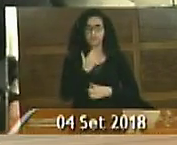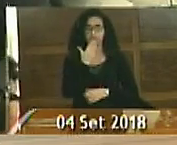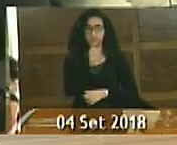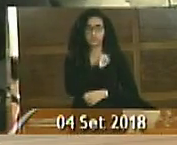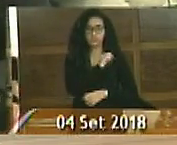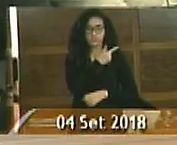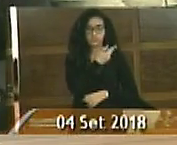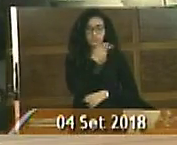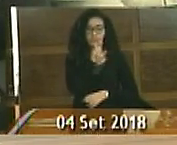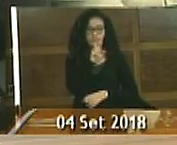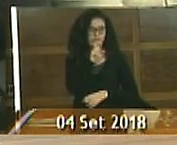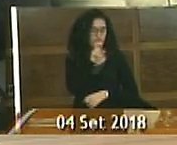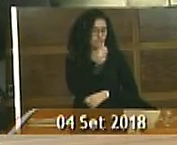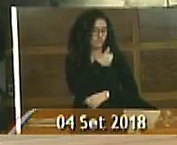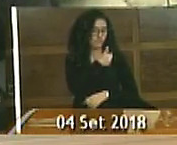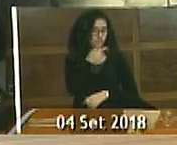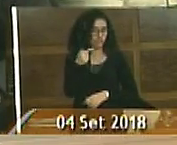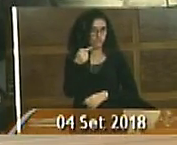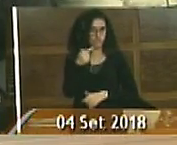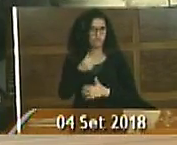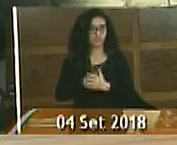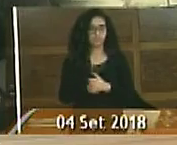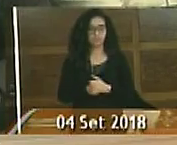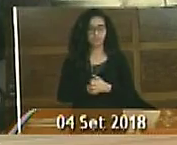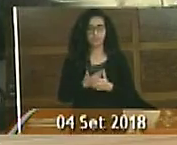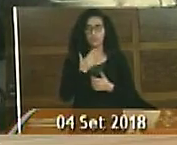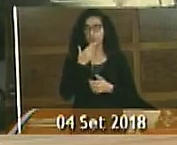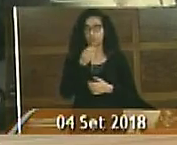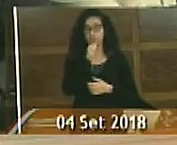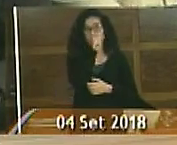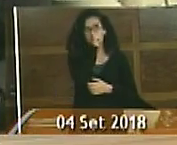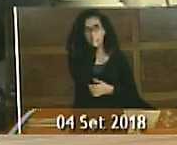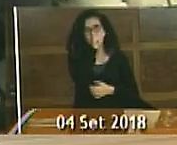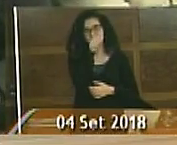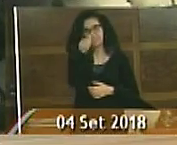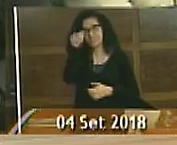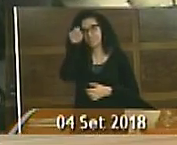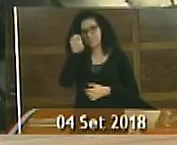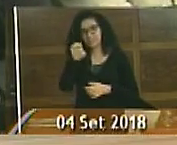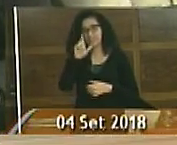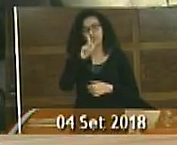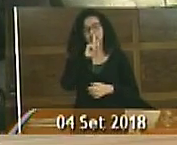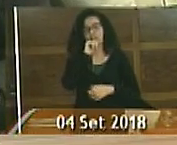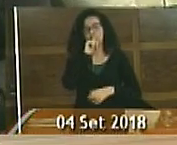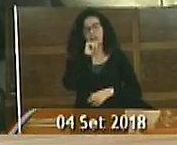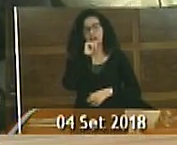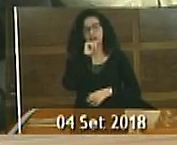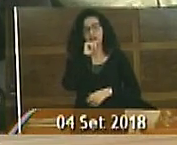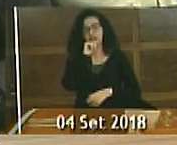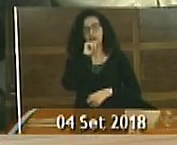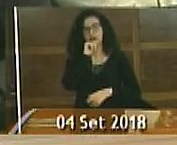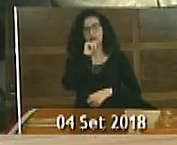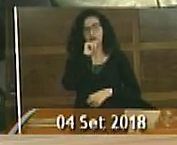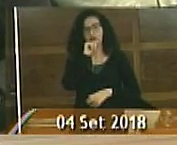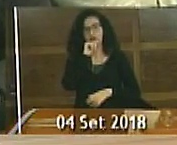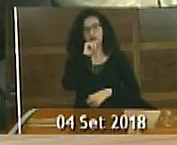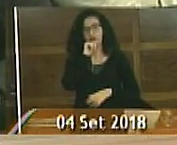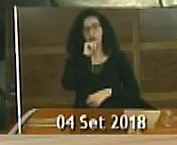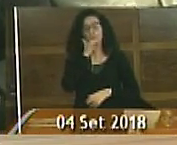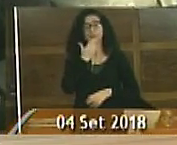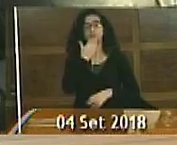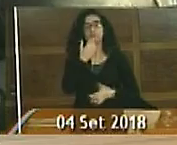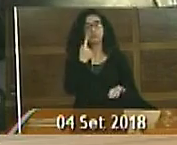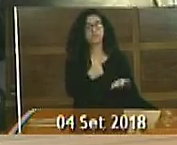Indicação 2517, o SAI, captação de água, tratamento de esgoto, pela contratação de uma